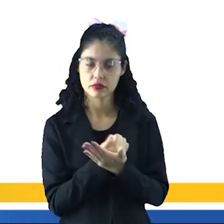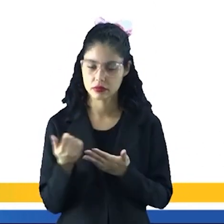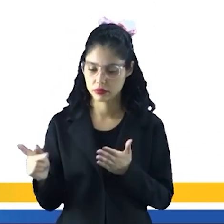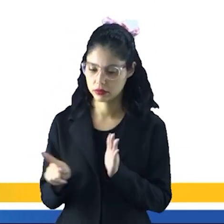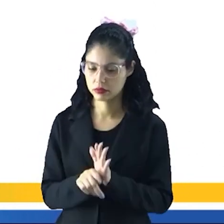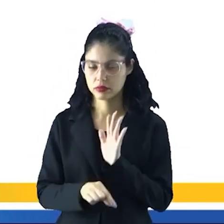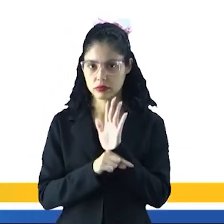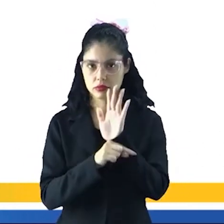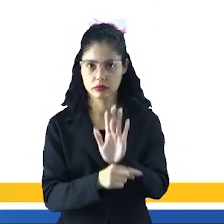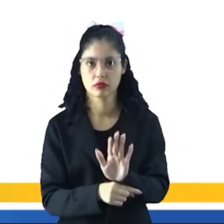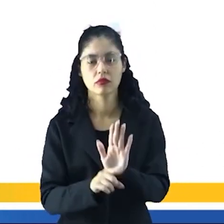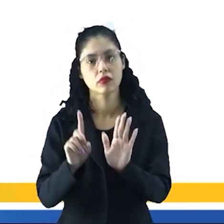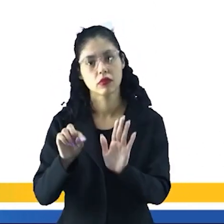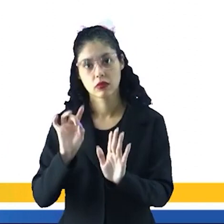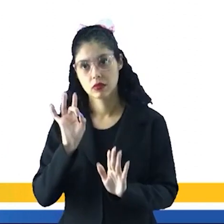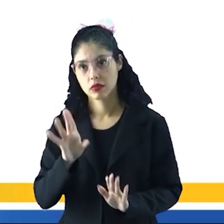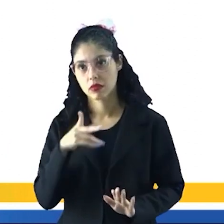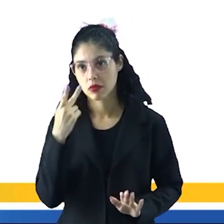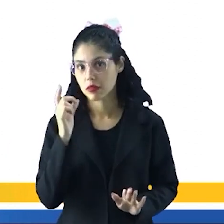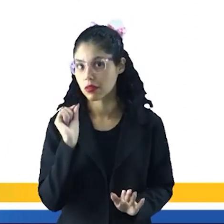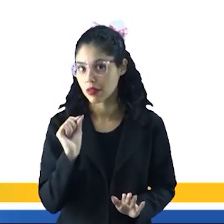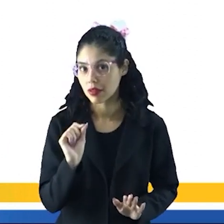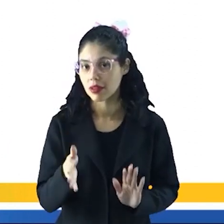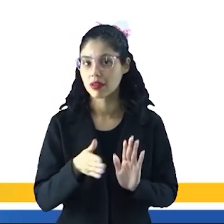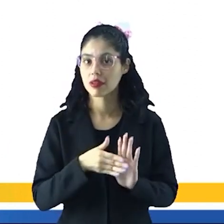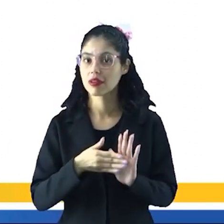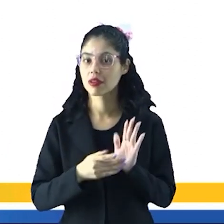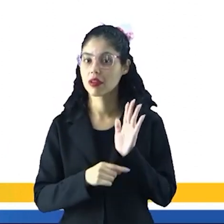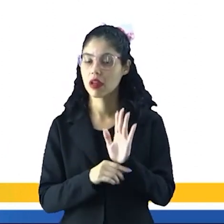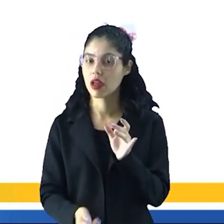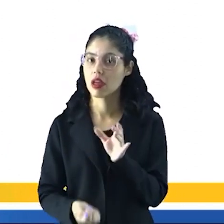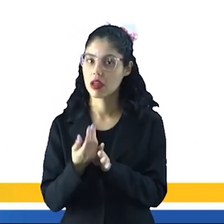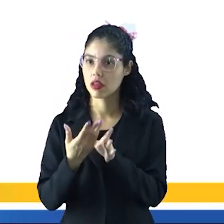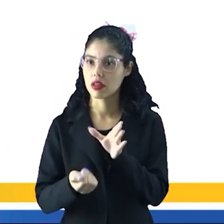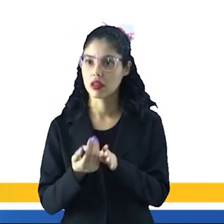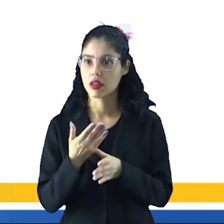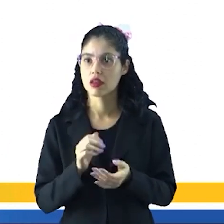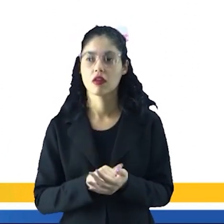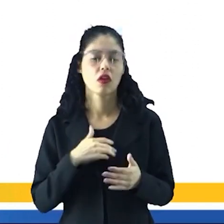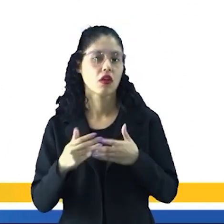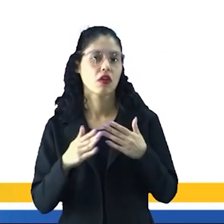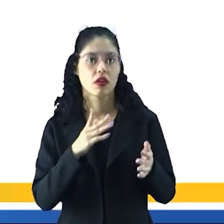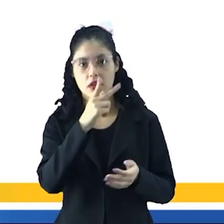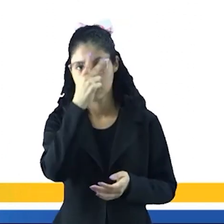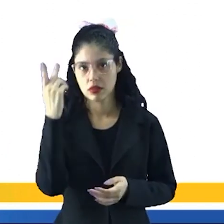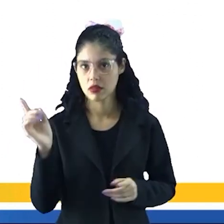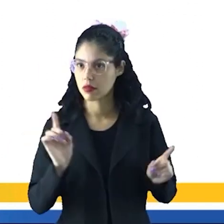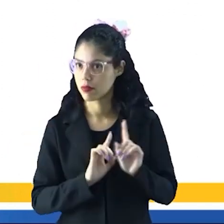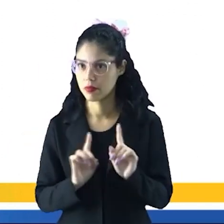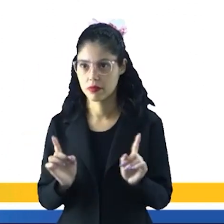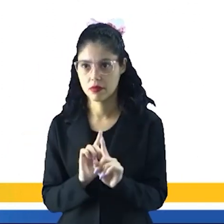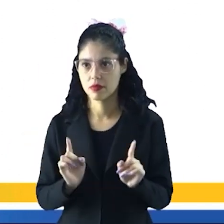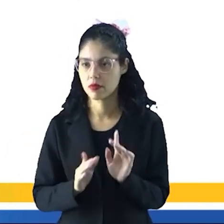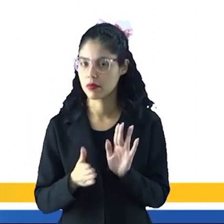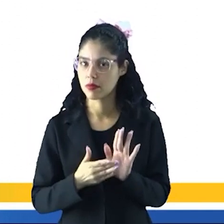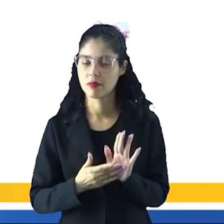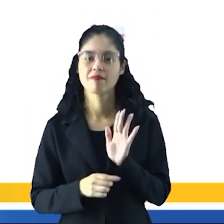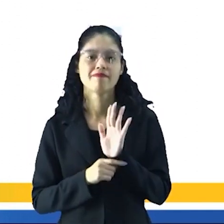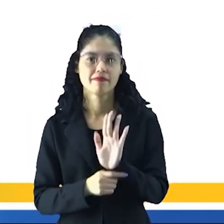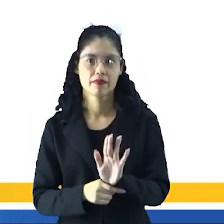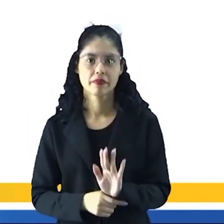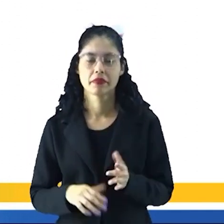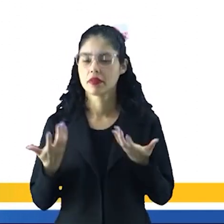ação proposta pelo artista, e só que ele diz que propõe a reprodução de sua obra por qualquer pessoa. Não é essa a proposta